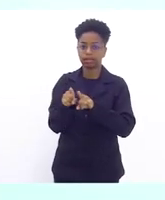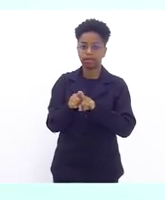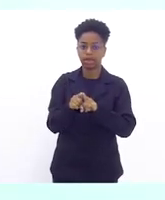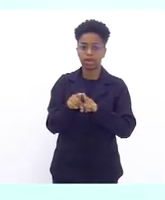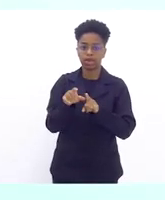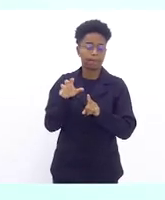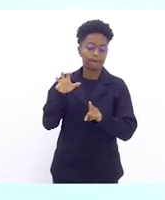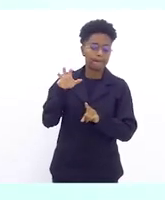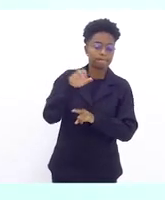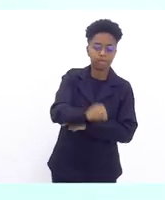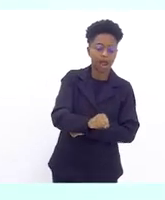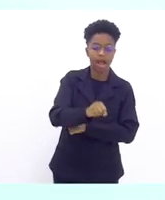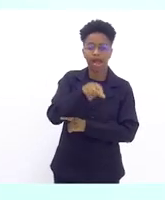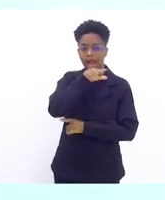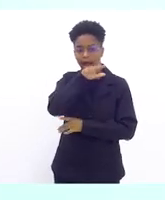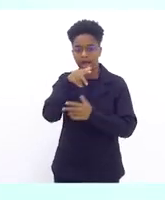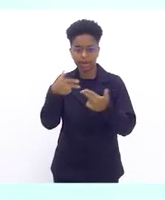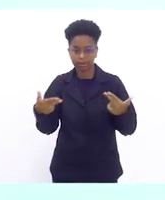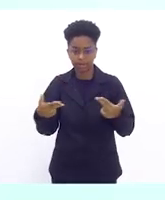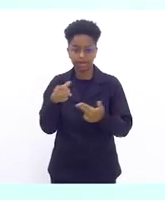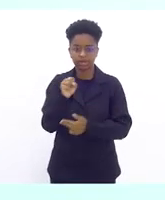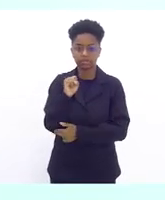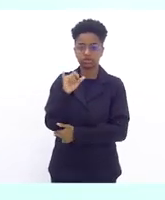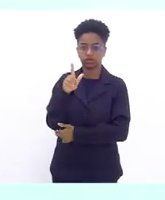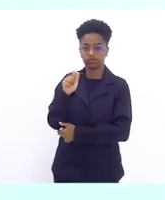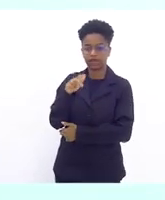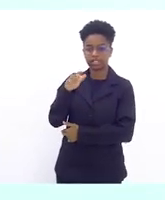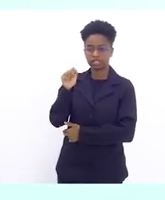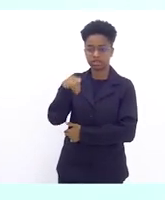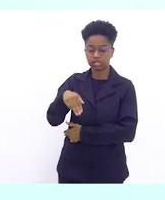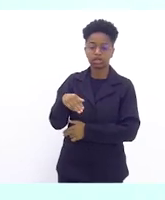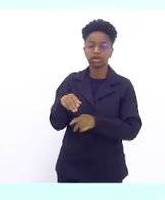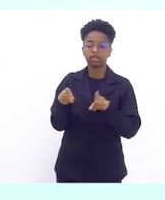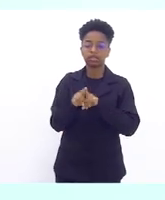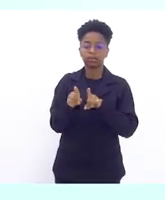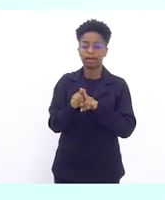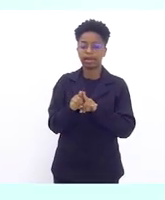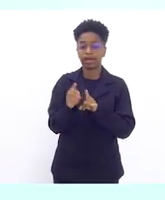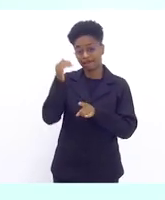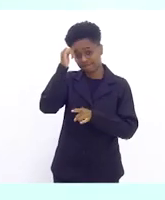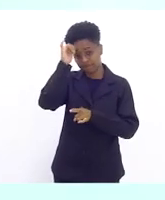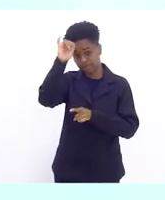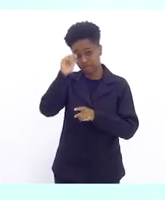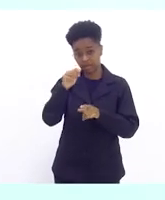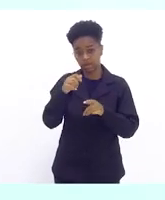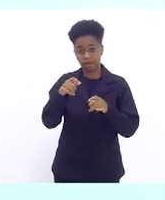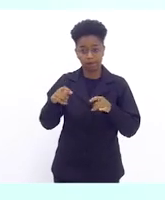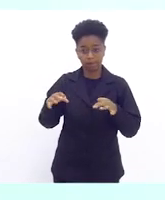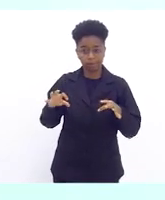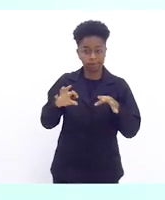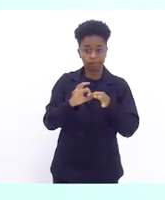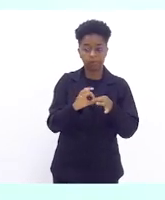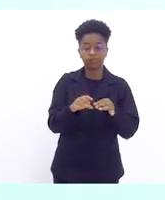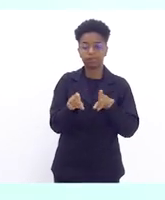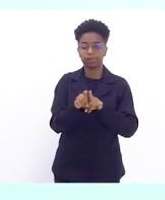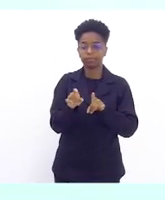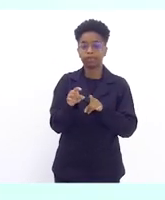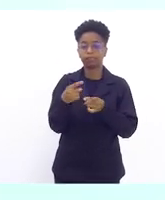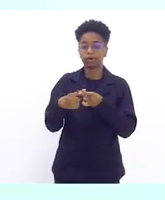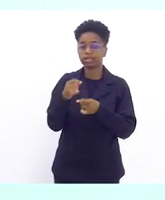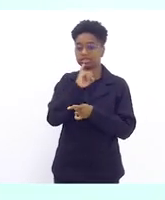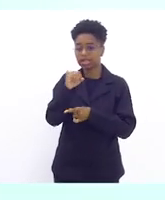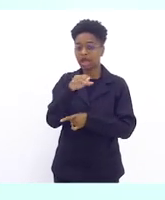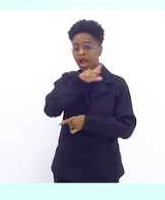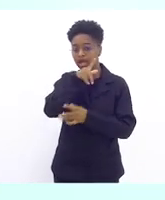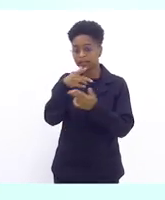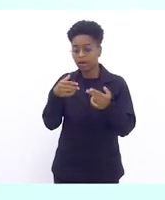é também fazer chipagem desses animais fazer com elas em relação a isso porque a partir do momento com animal entra dentro de conservação